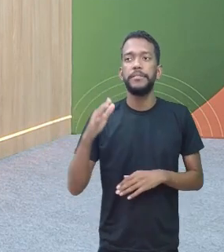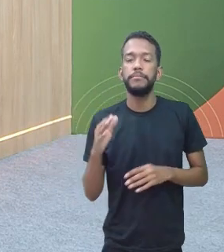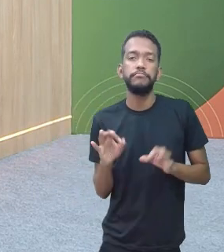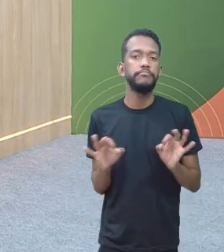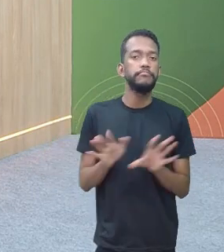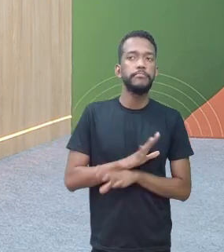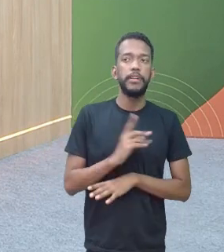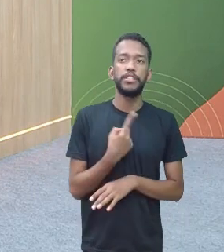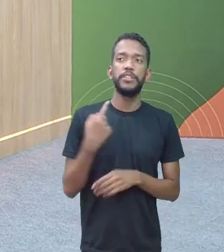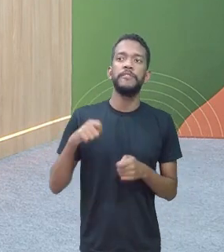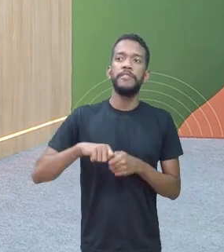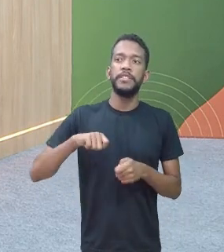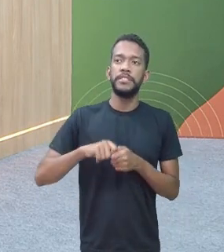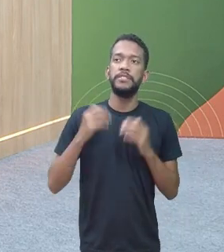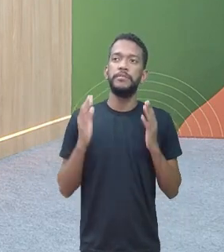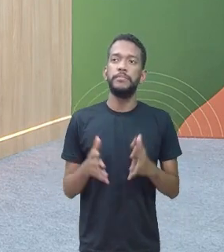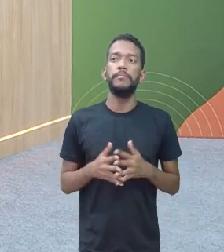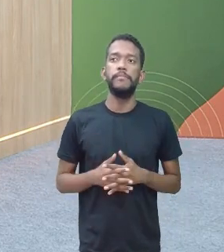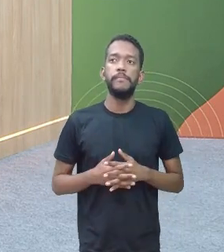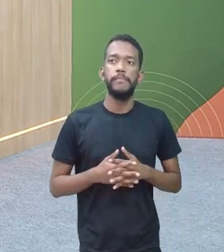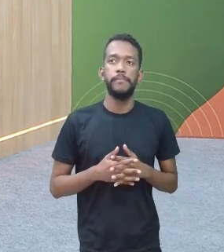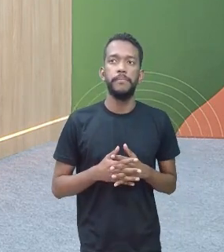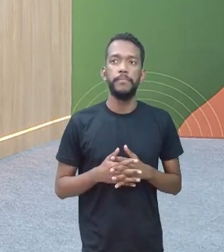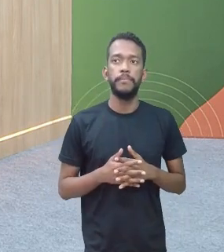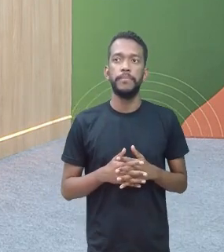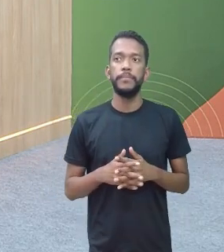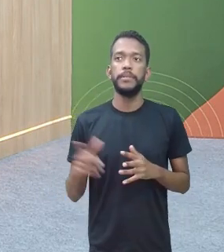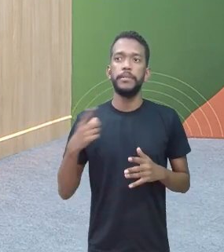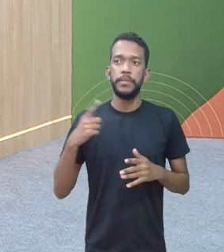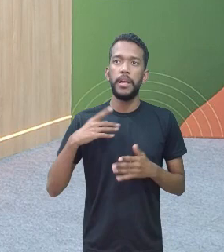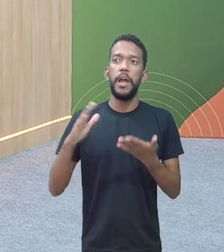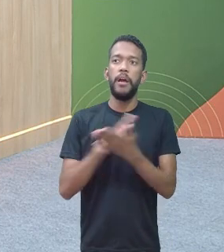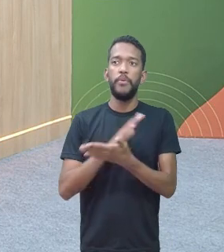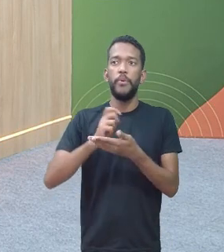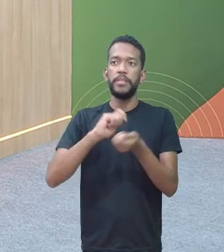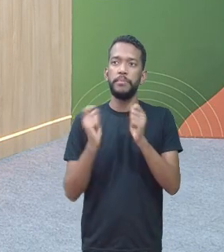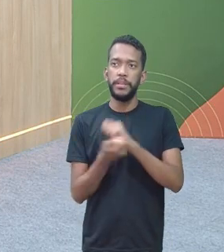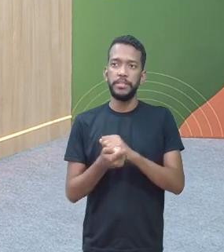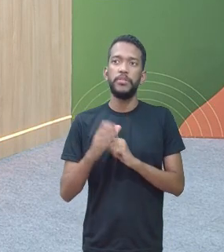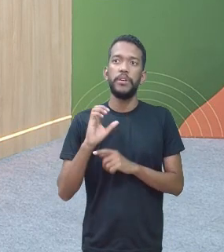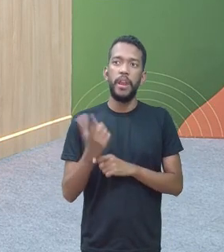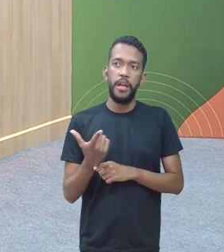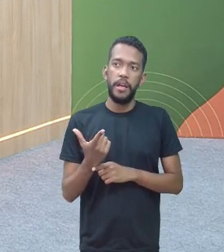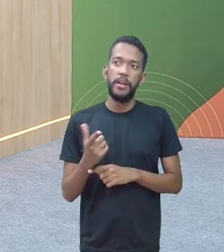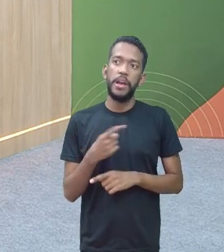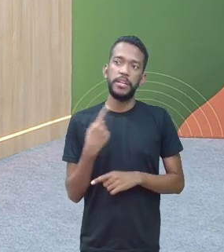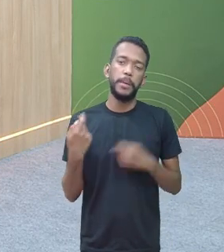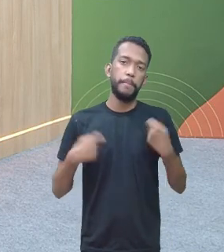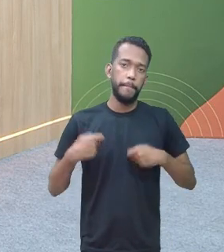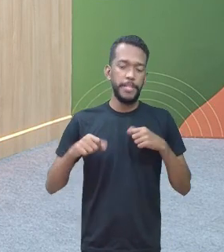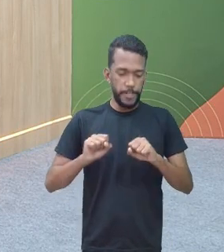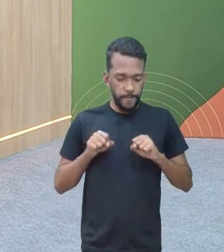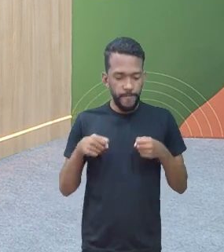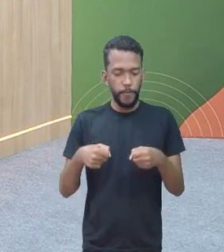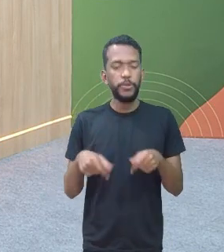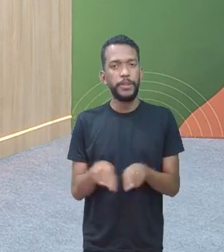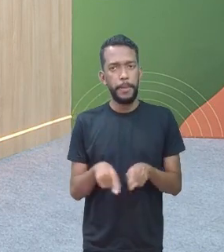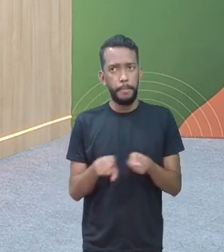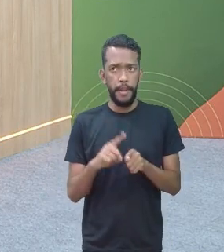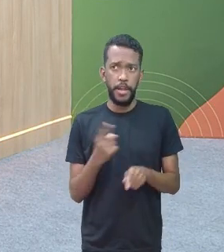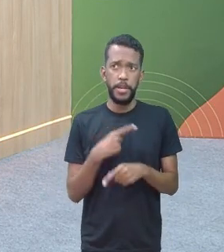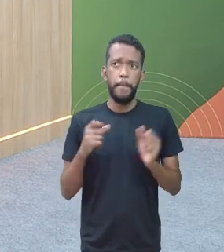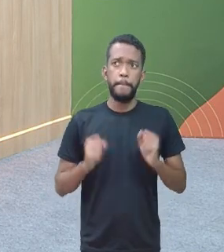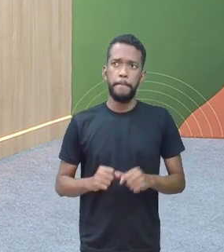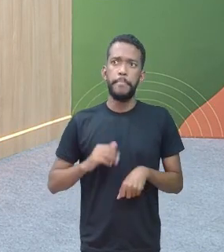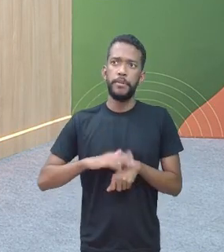da gente poder fazer isso, né? Claro que a gente precisa fazer algumas adaptações, a gente precisa fazer um pouquinho de esforço também, basta a gente